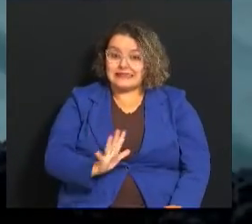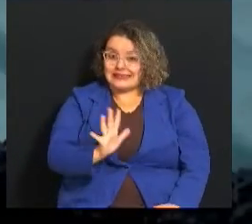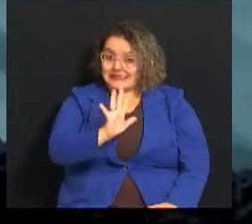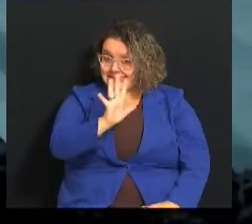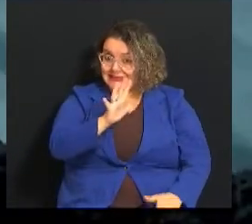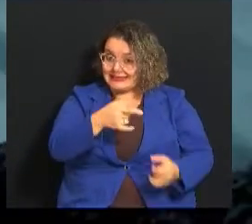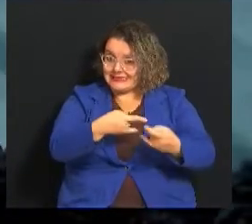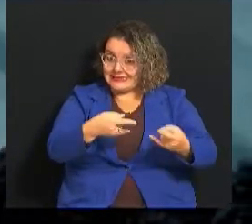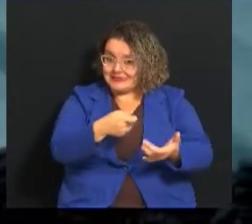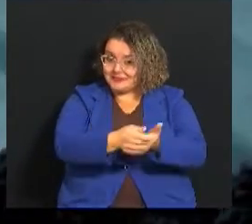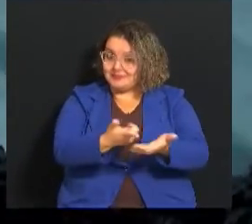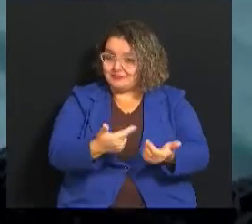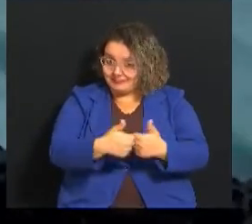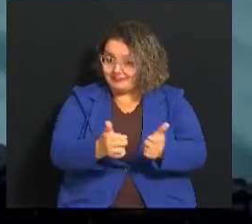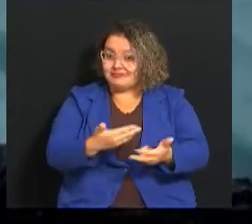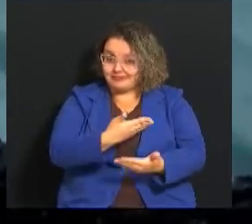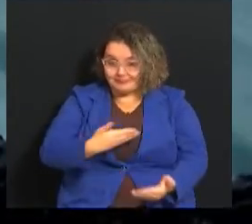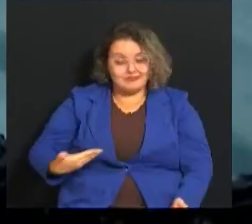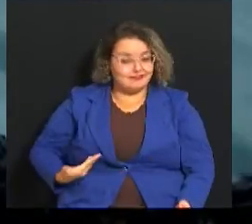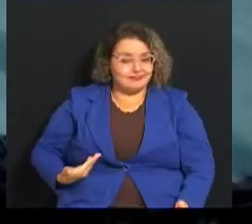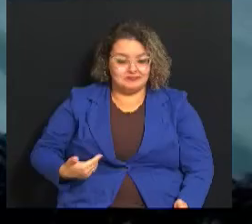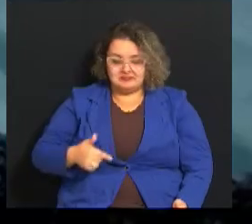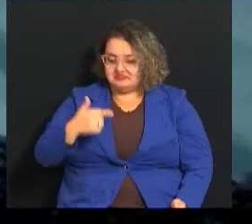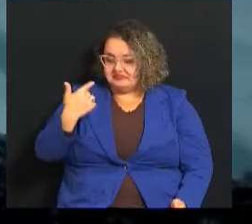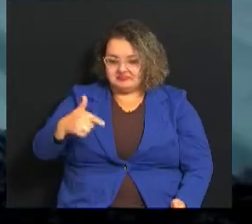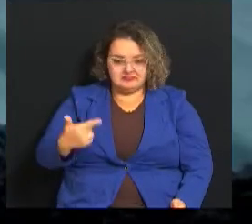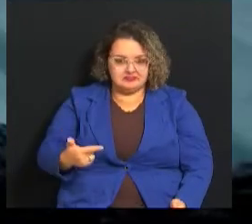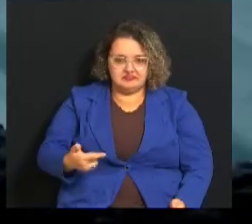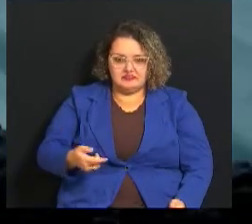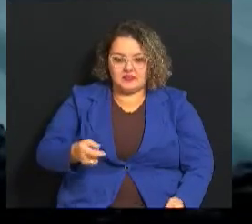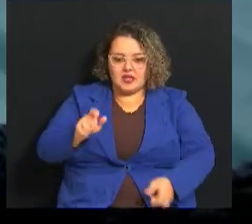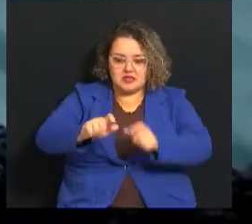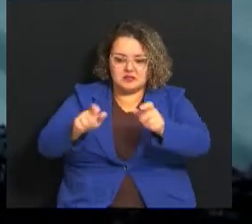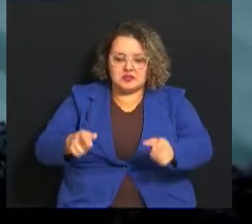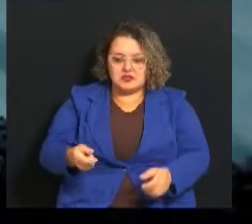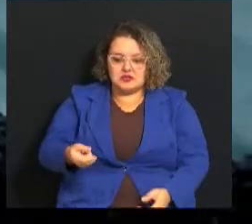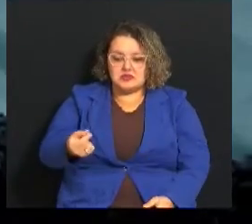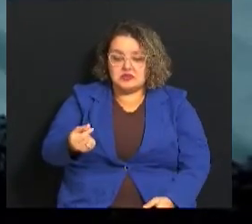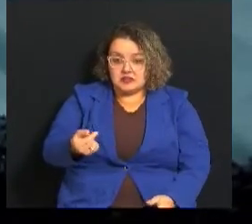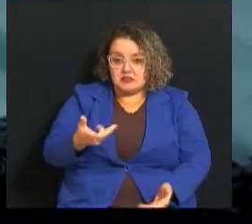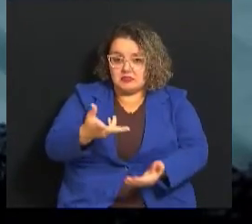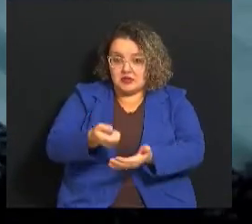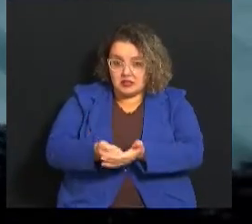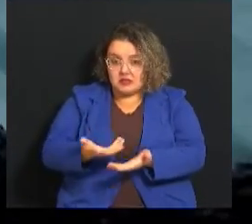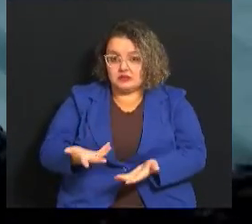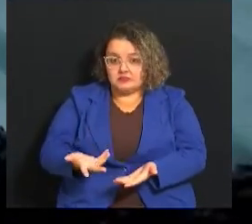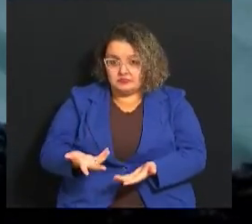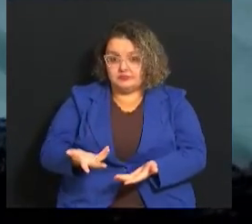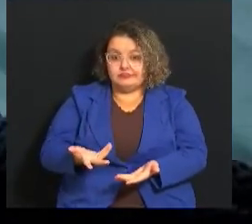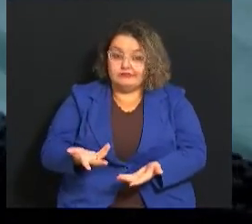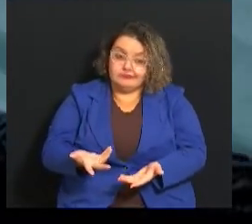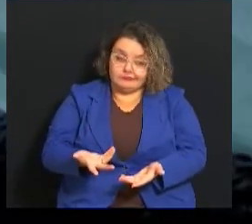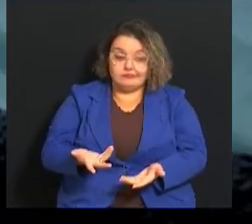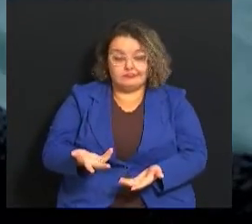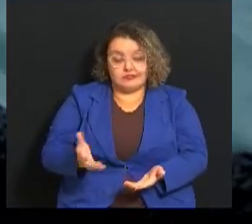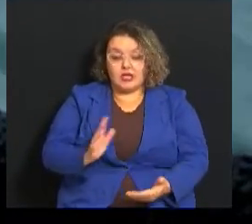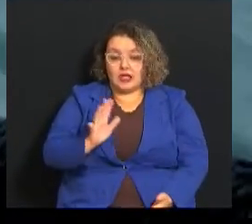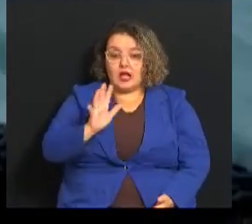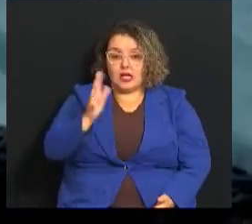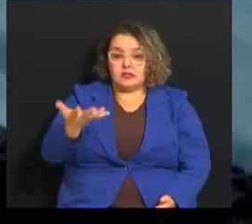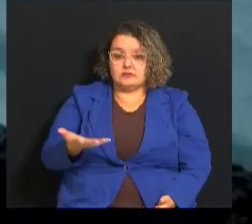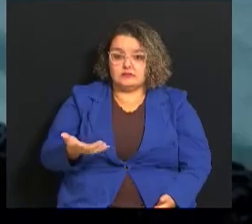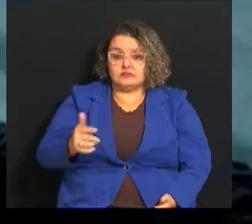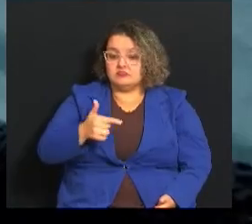o transporte público que nós não temos nem cobrador de ônibus, uma tarifa cara e ainda, né, não tem aí